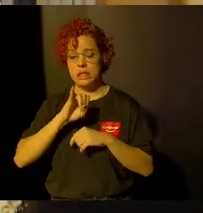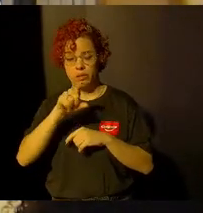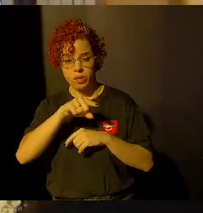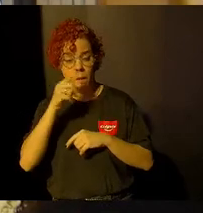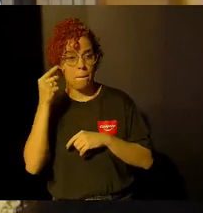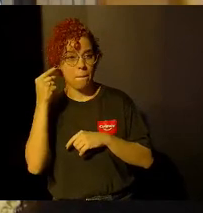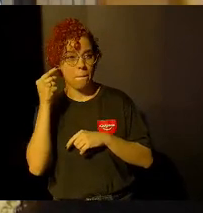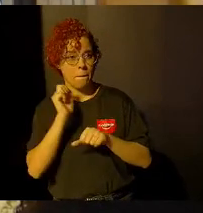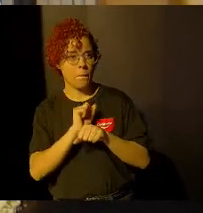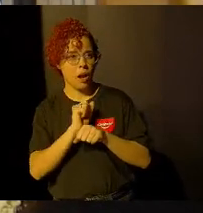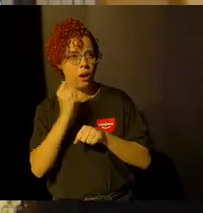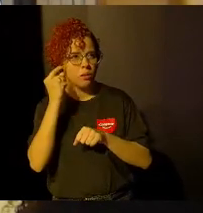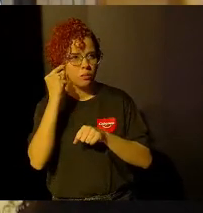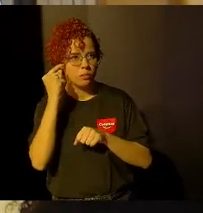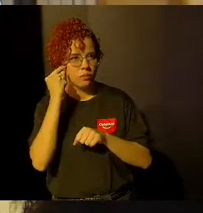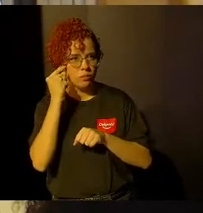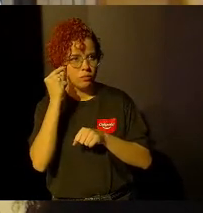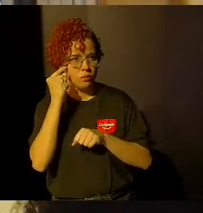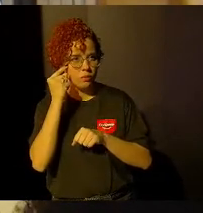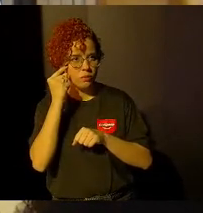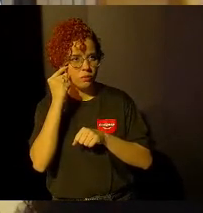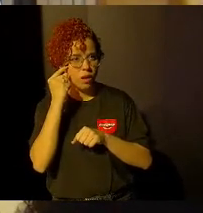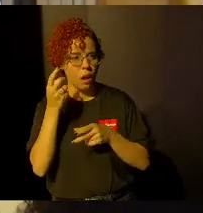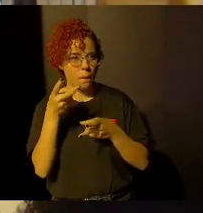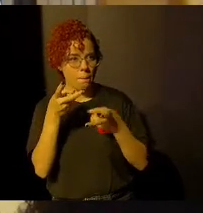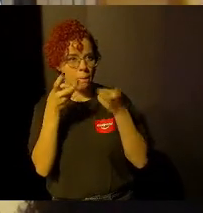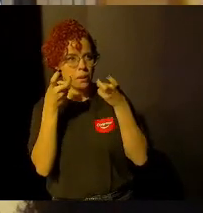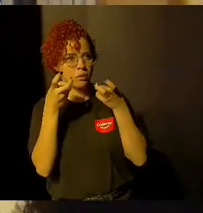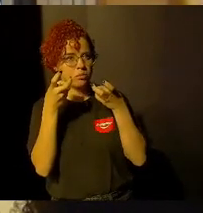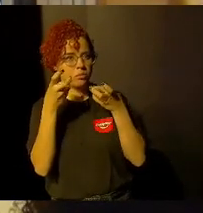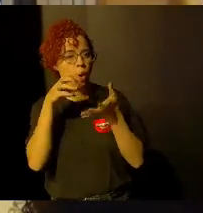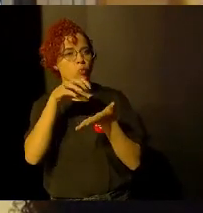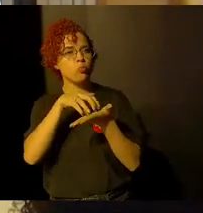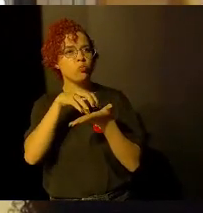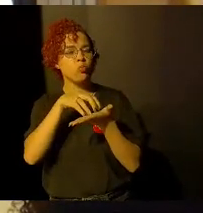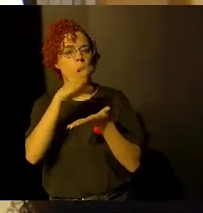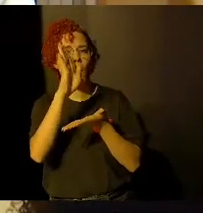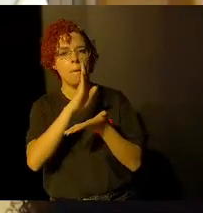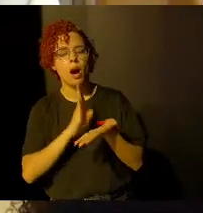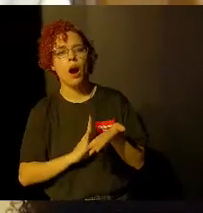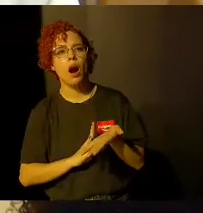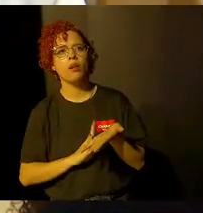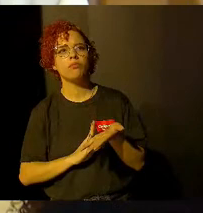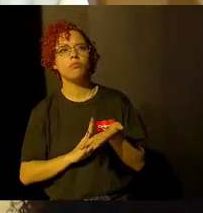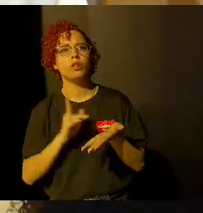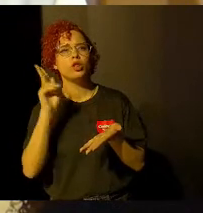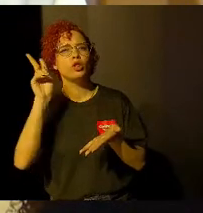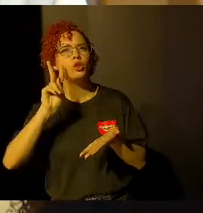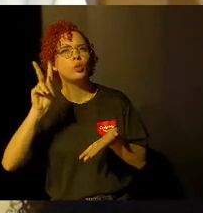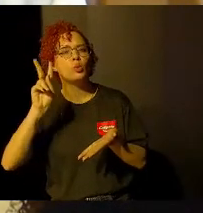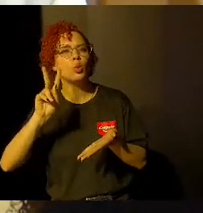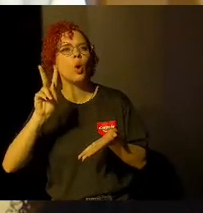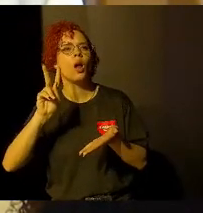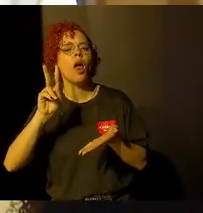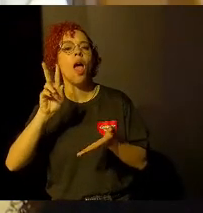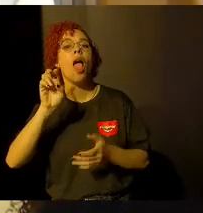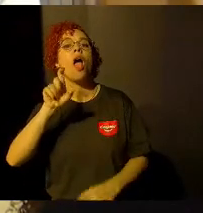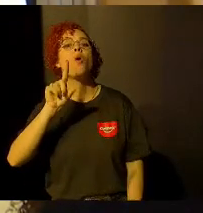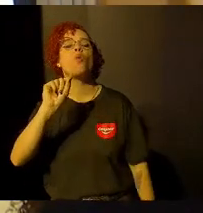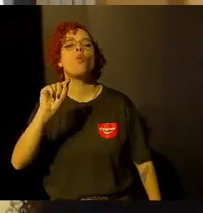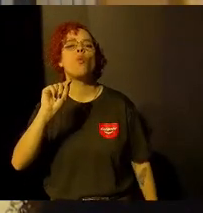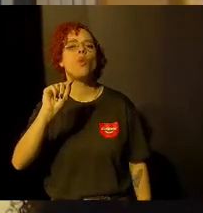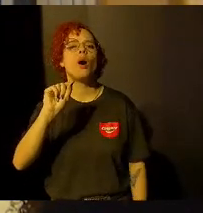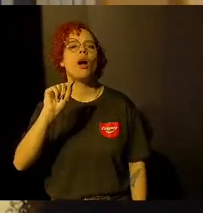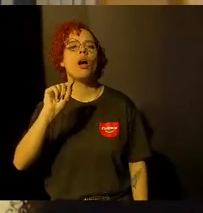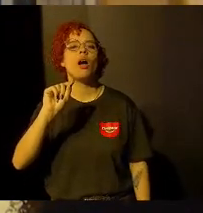pensar 11% da história do Brasil é sem escravidão e